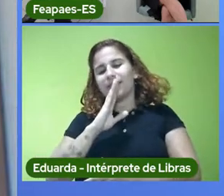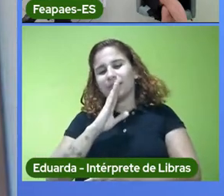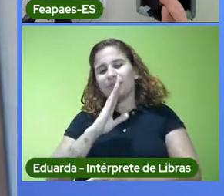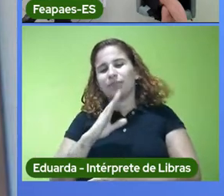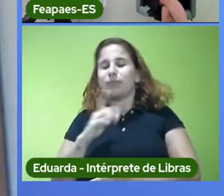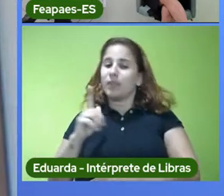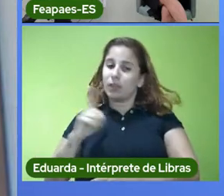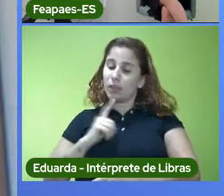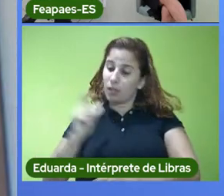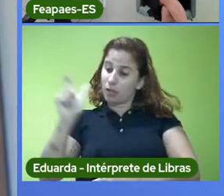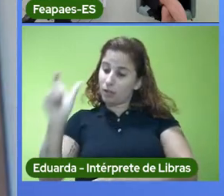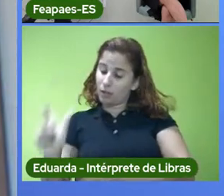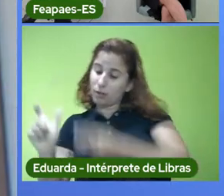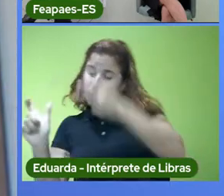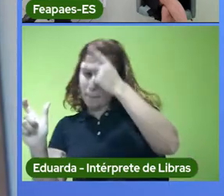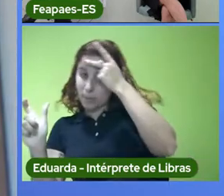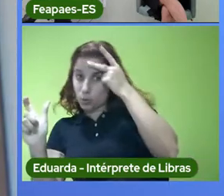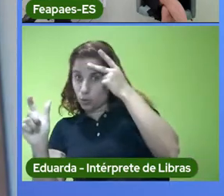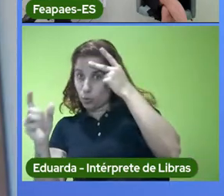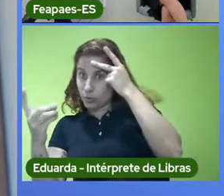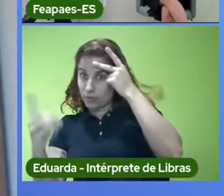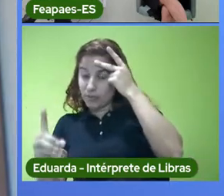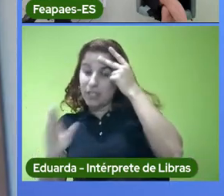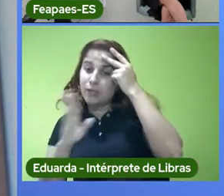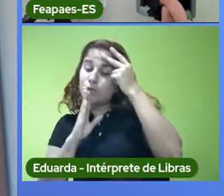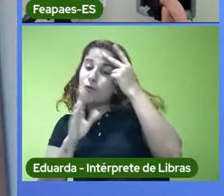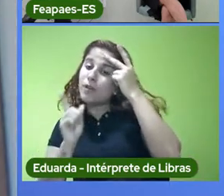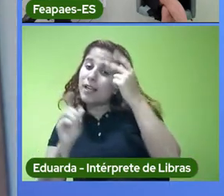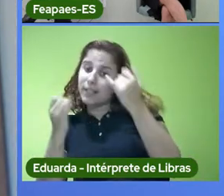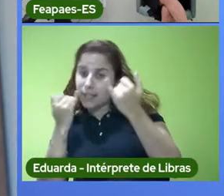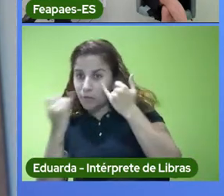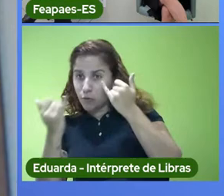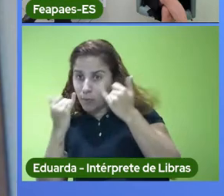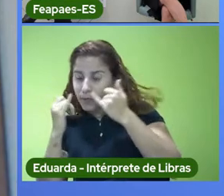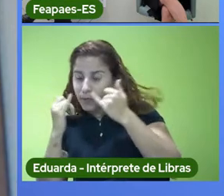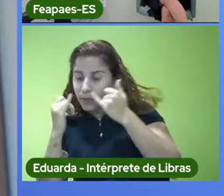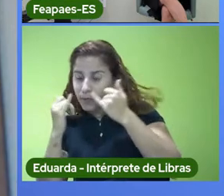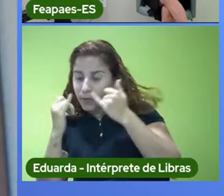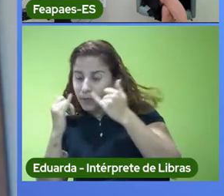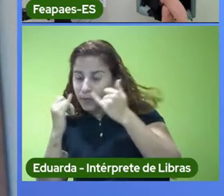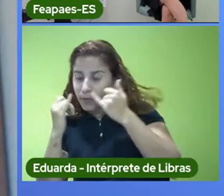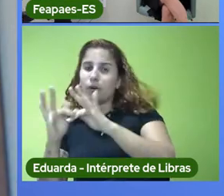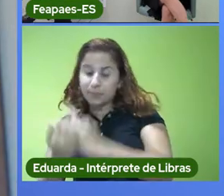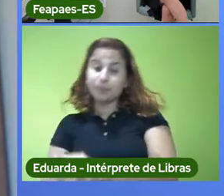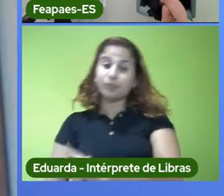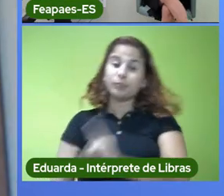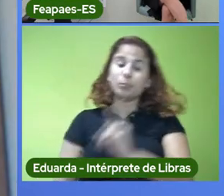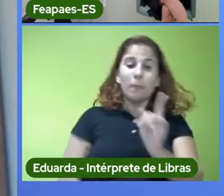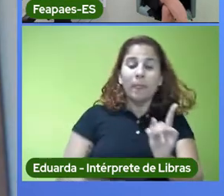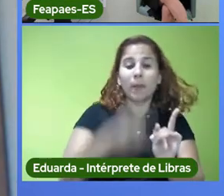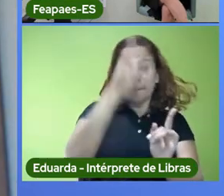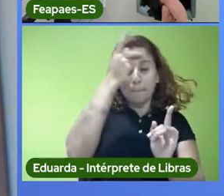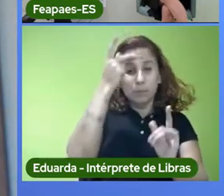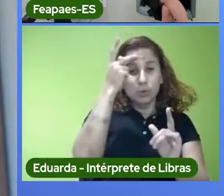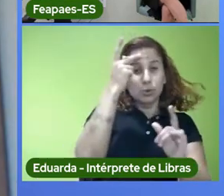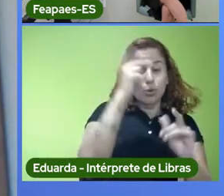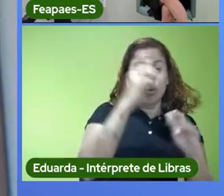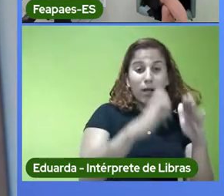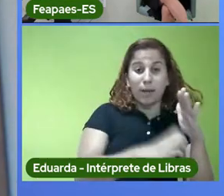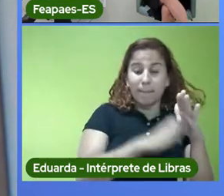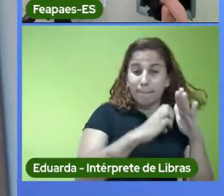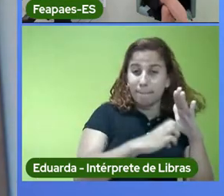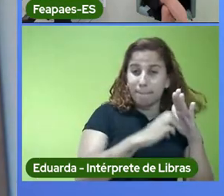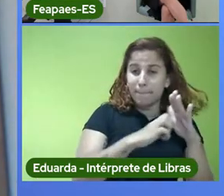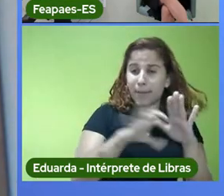de informação, as famílias têm falta de informação, os empregadores também, por ter falta de informação, acabam